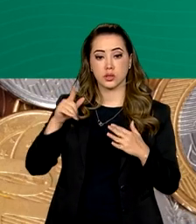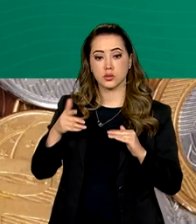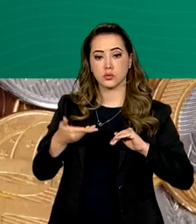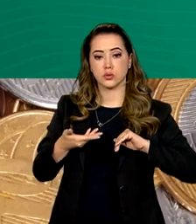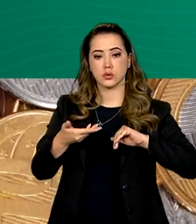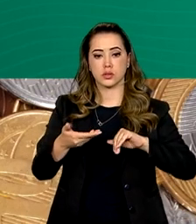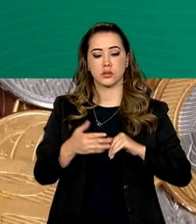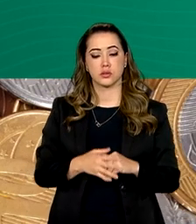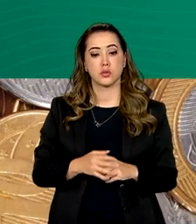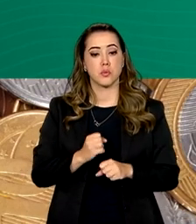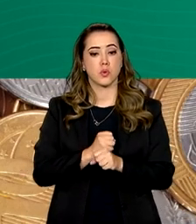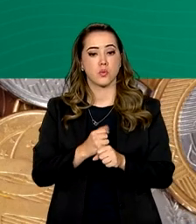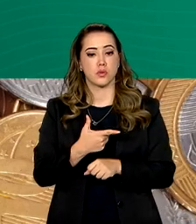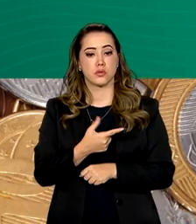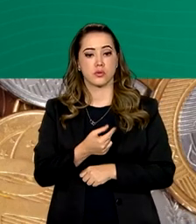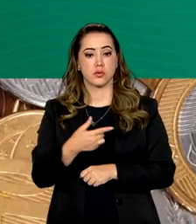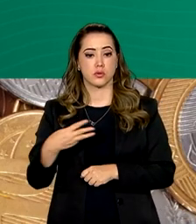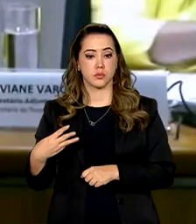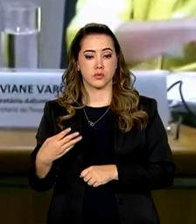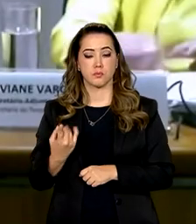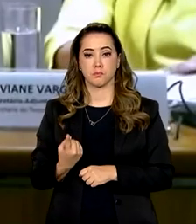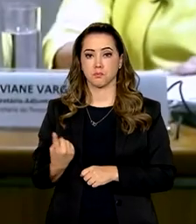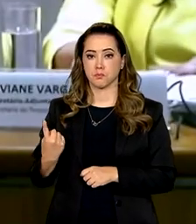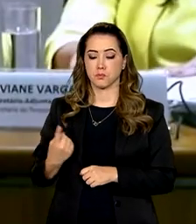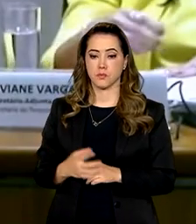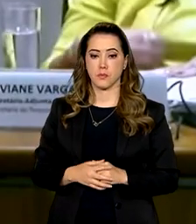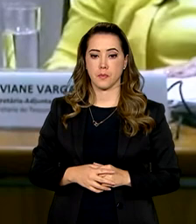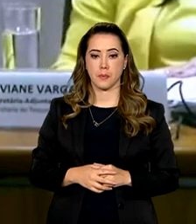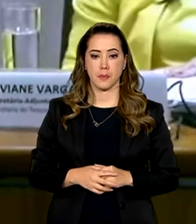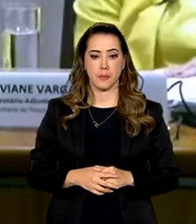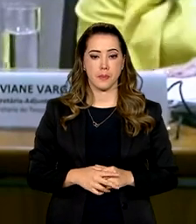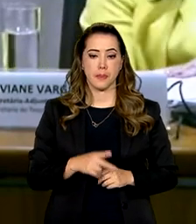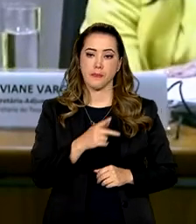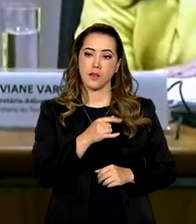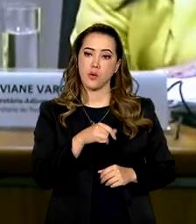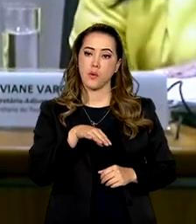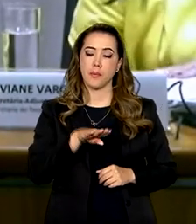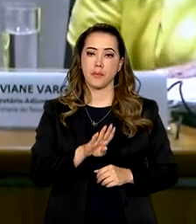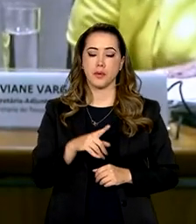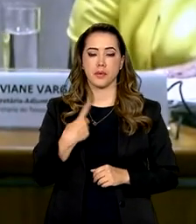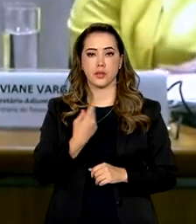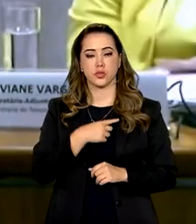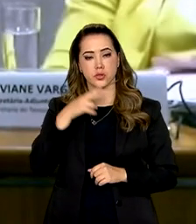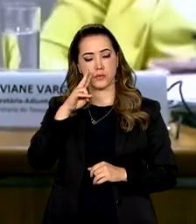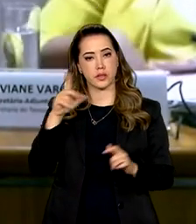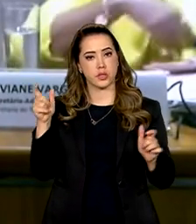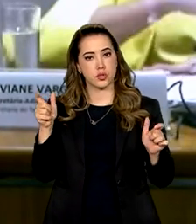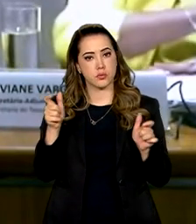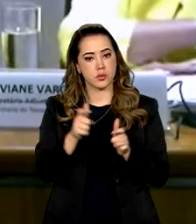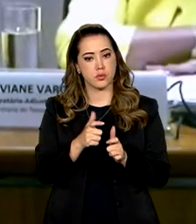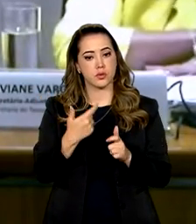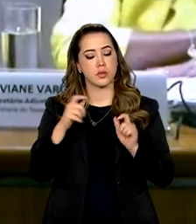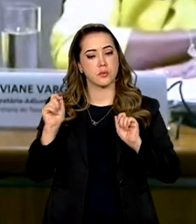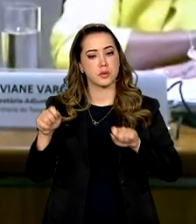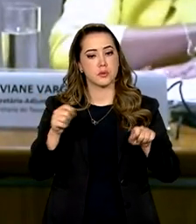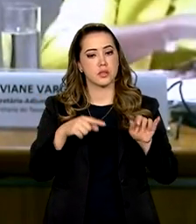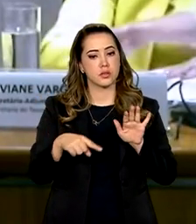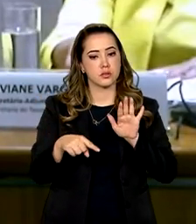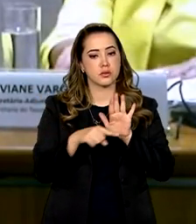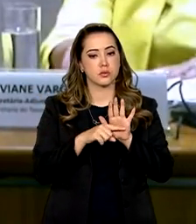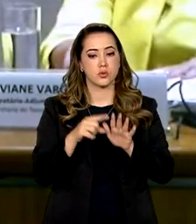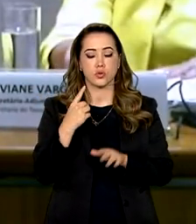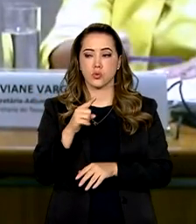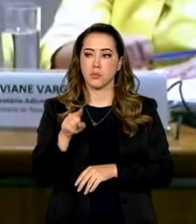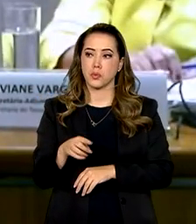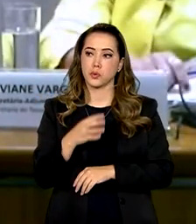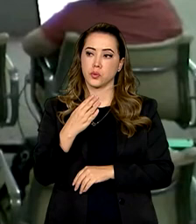Congresso Nacional para o ano de 2023. Em percentual do PIB, estamos reduzindo a projeção de déficit de 1,4